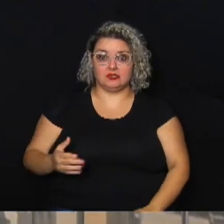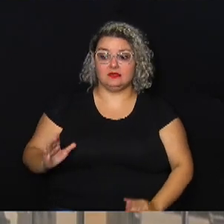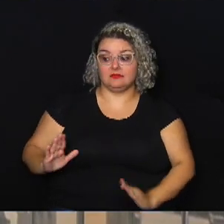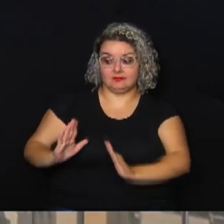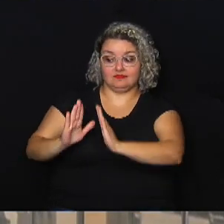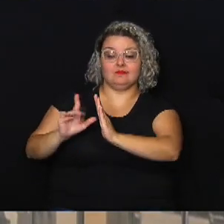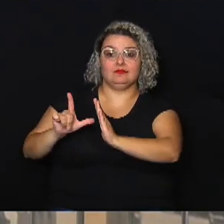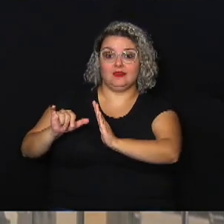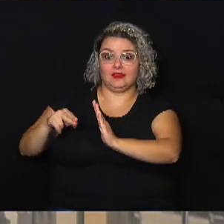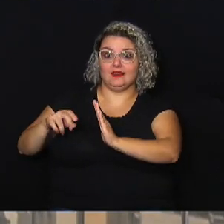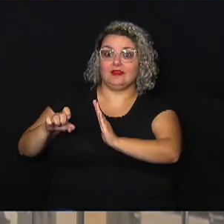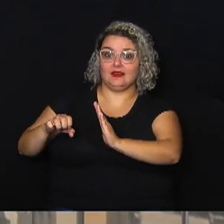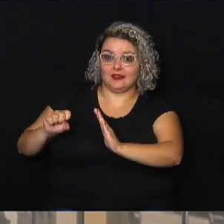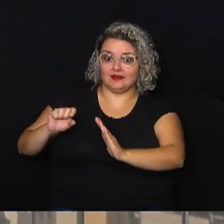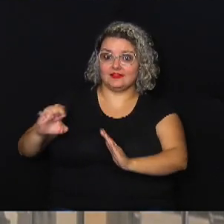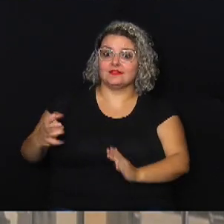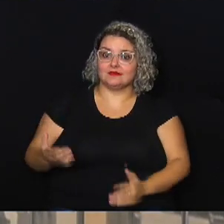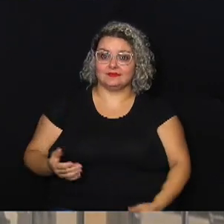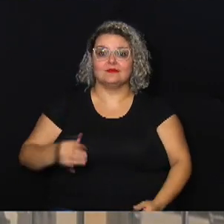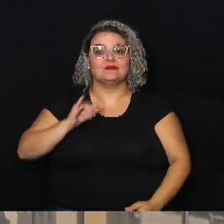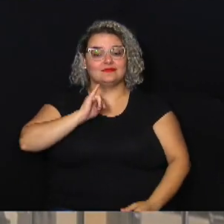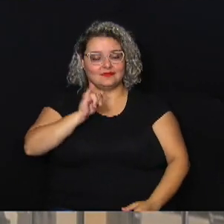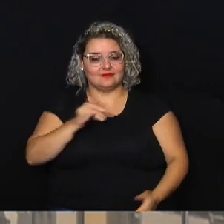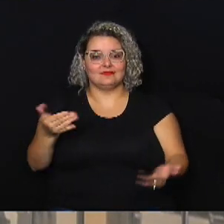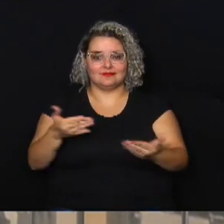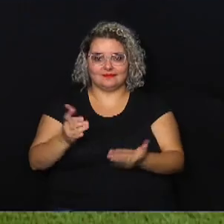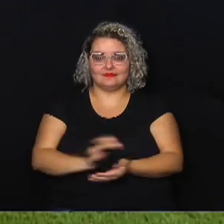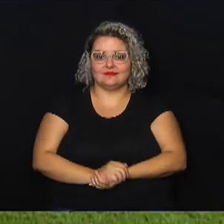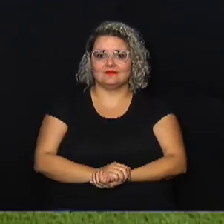gente conta a história desta partida agora.